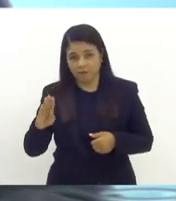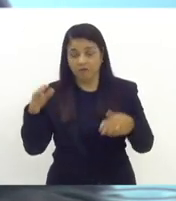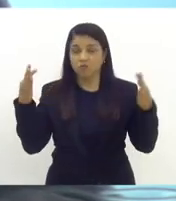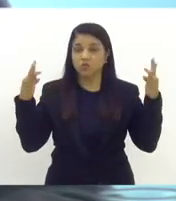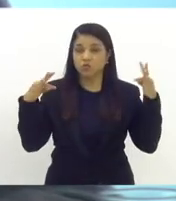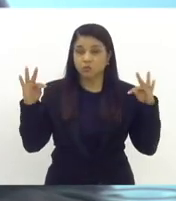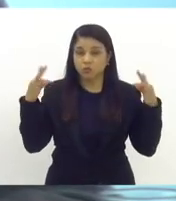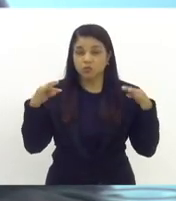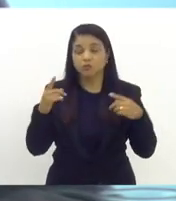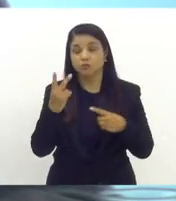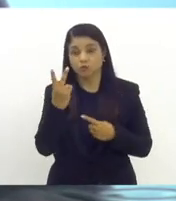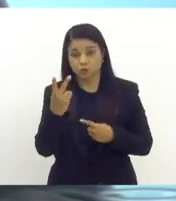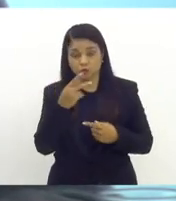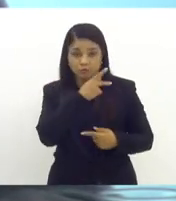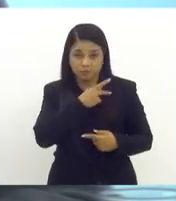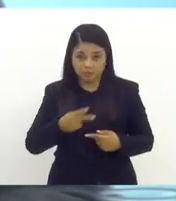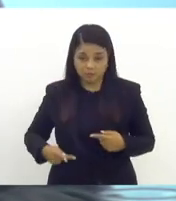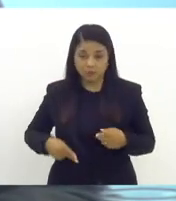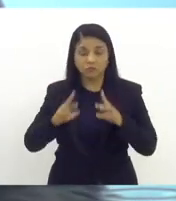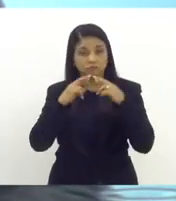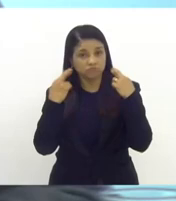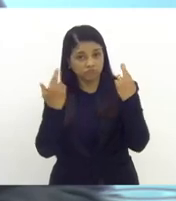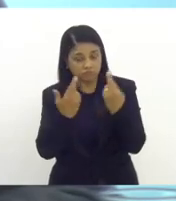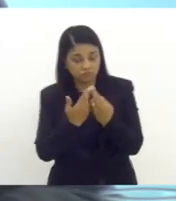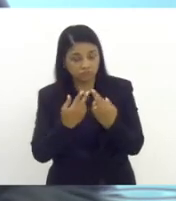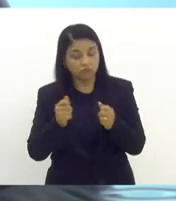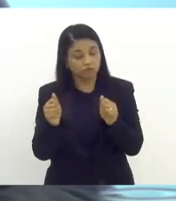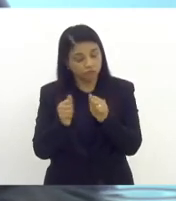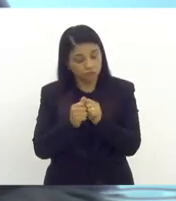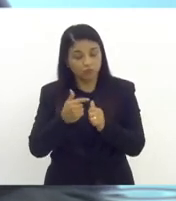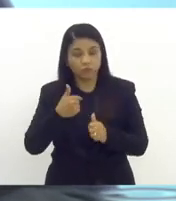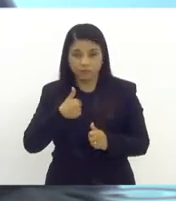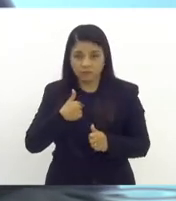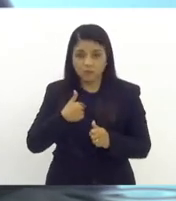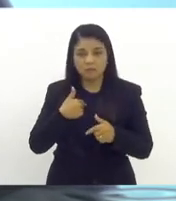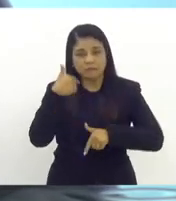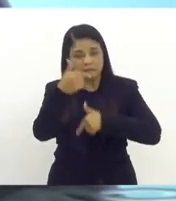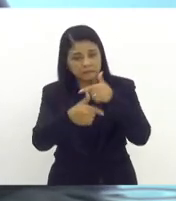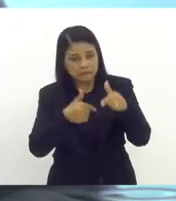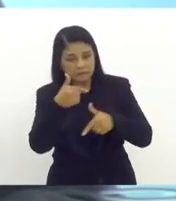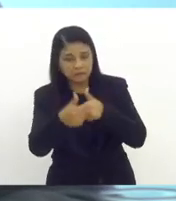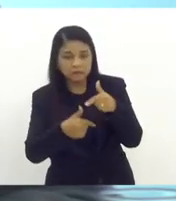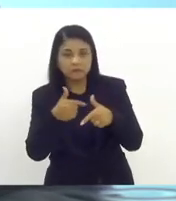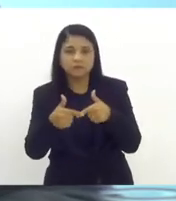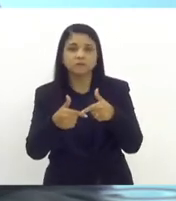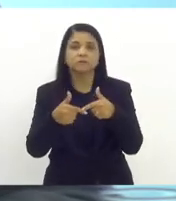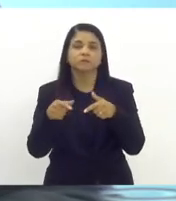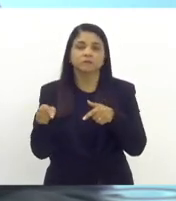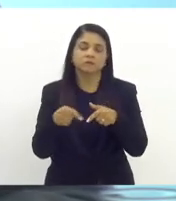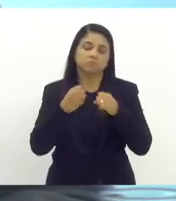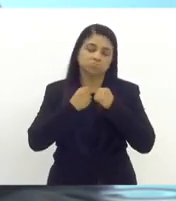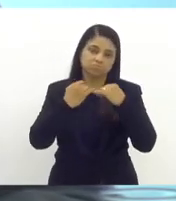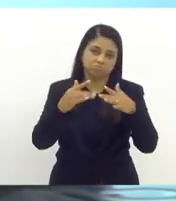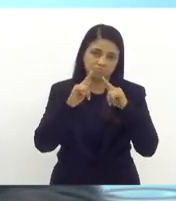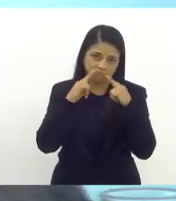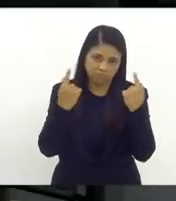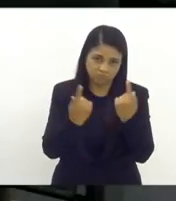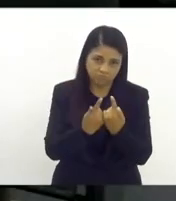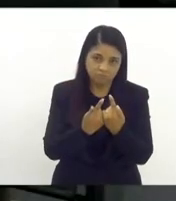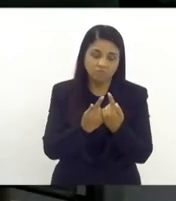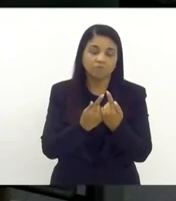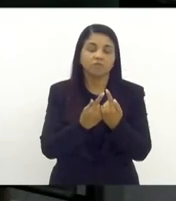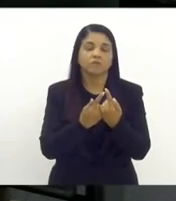presidentes já estão se reunindo comigo e nós vamos trabalhar em conjunto para trazer para frente parlamentar algumas questões